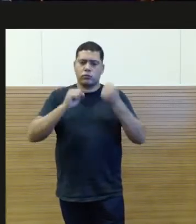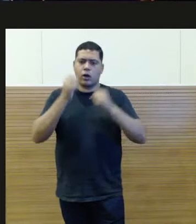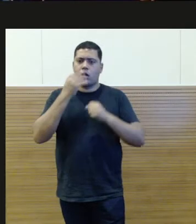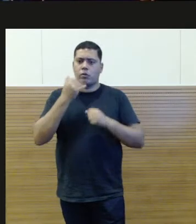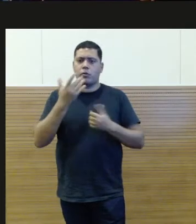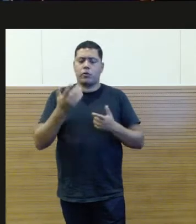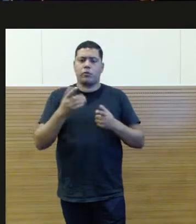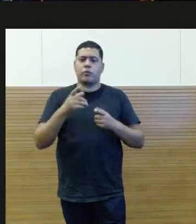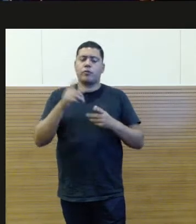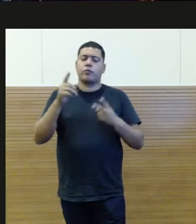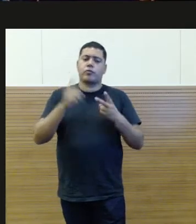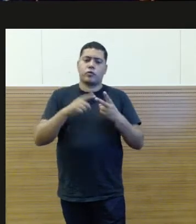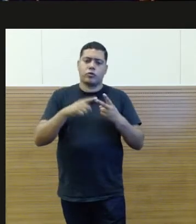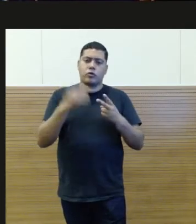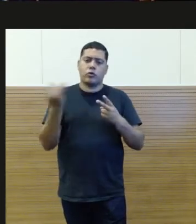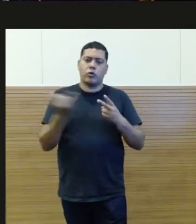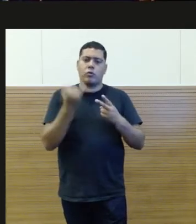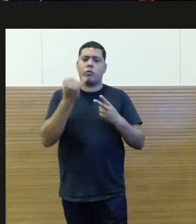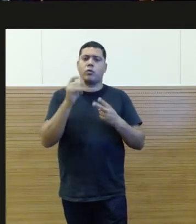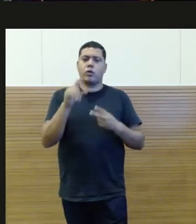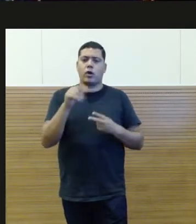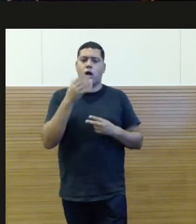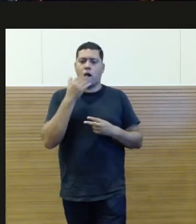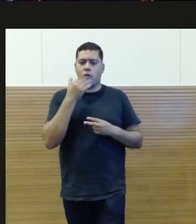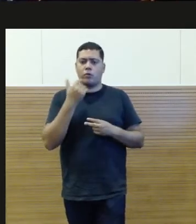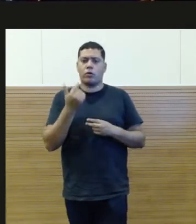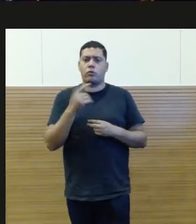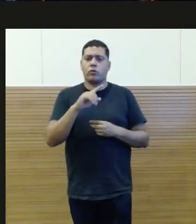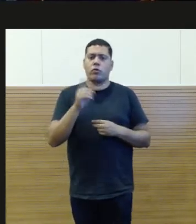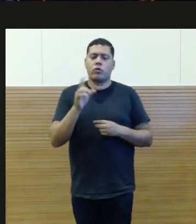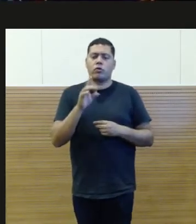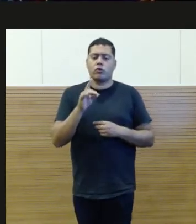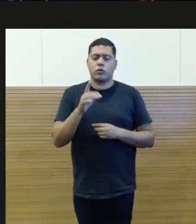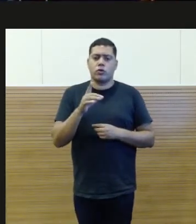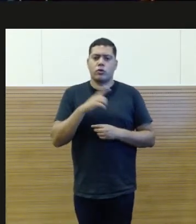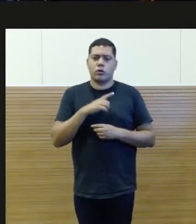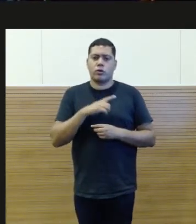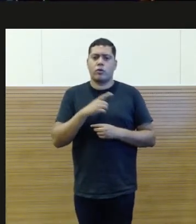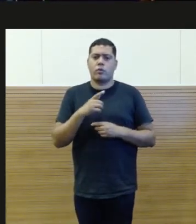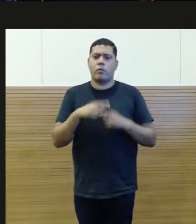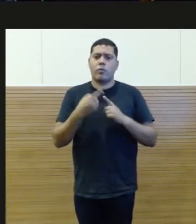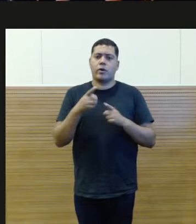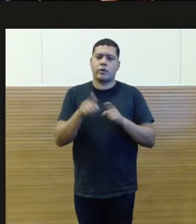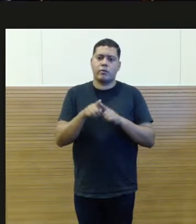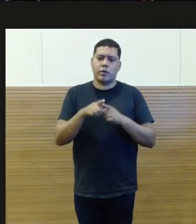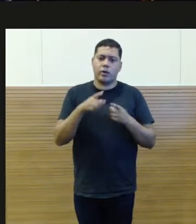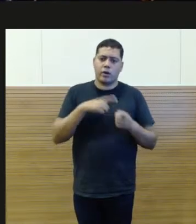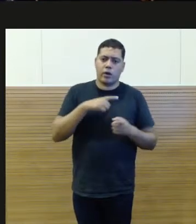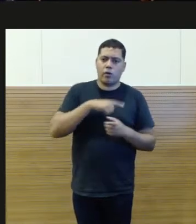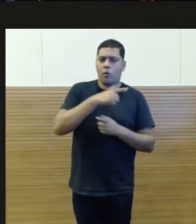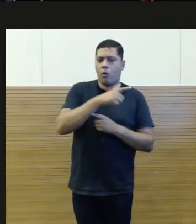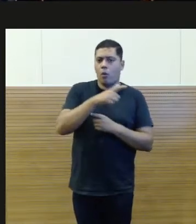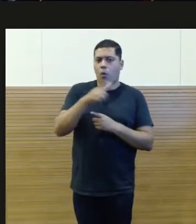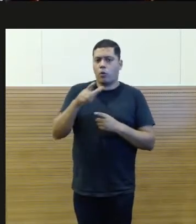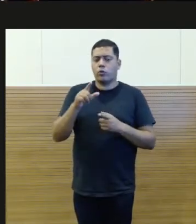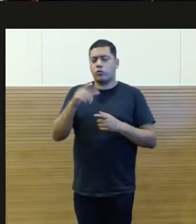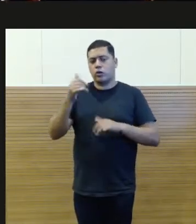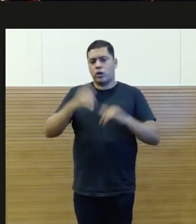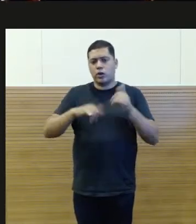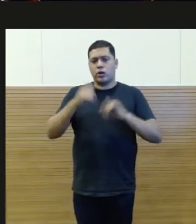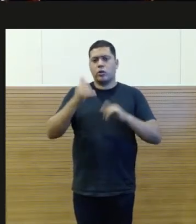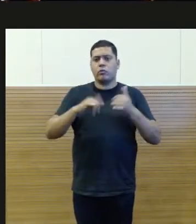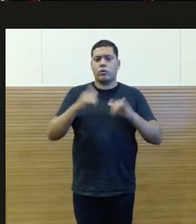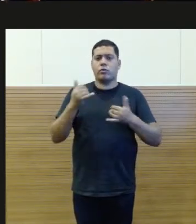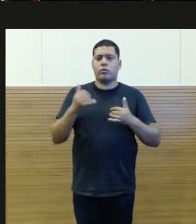segundo aspecto importante é que os alimentos eles não só contêm nutrientes, mas eles contêm outros compostos químicos que não